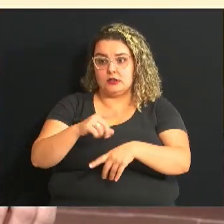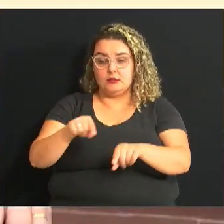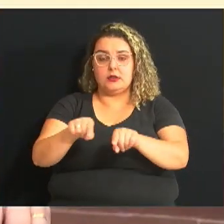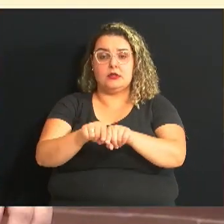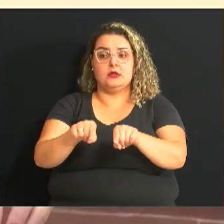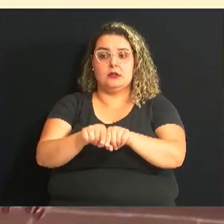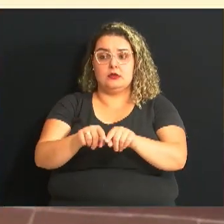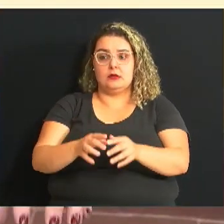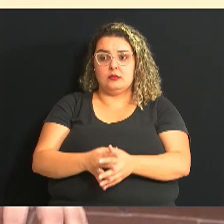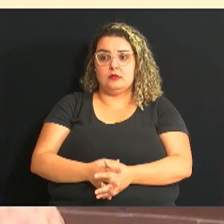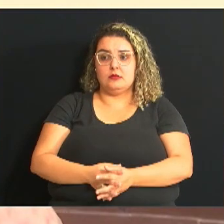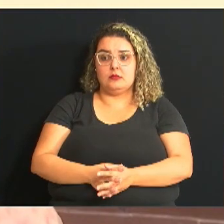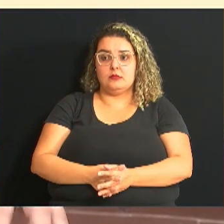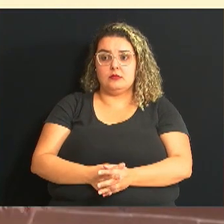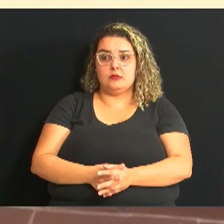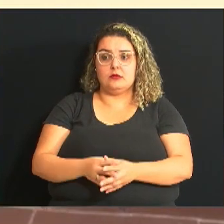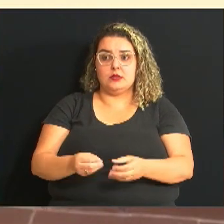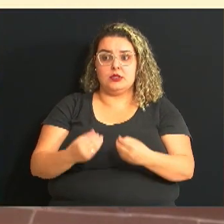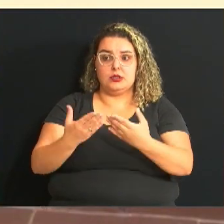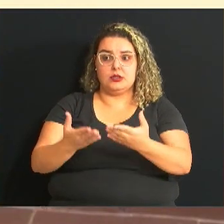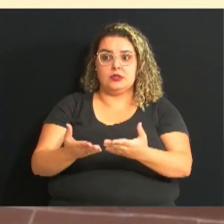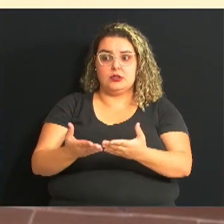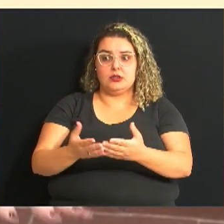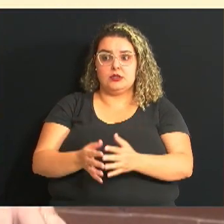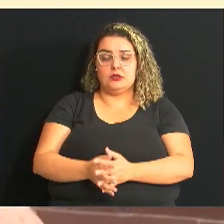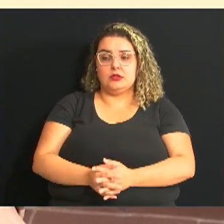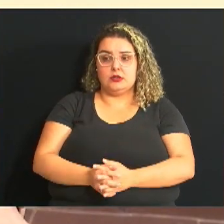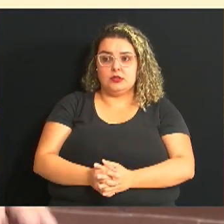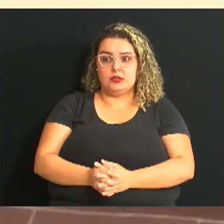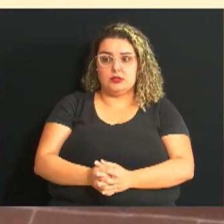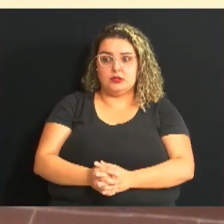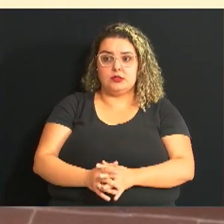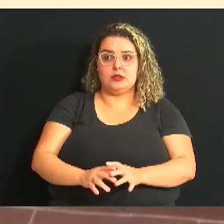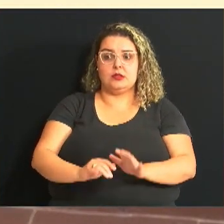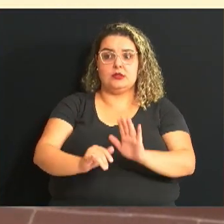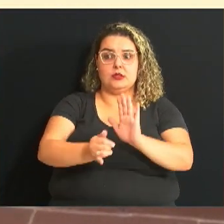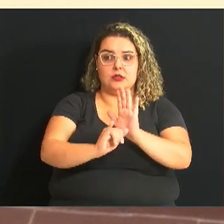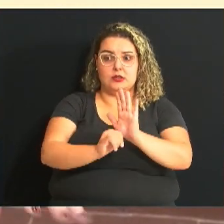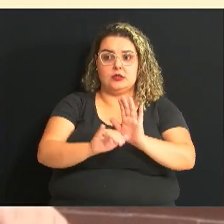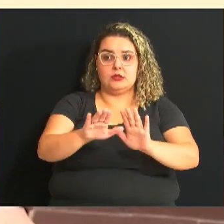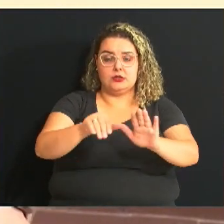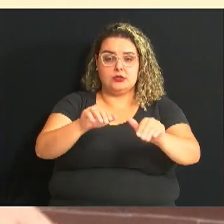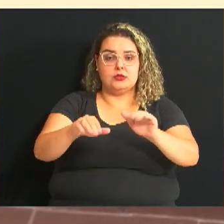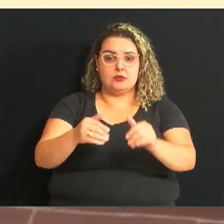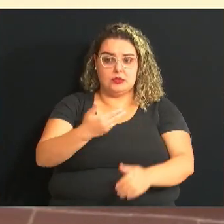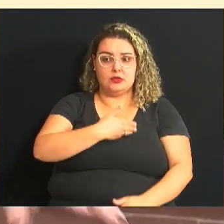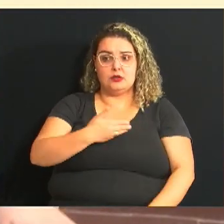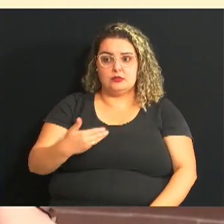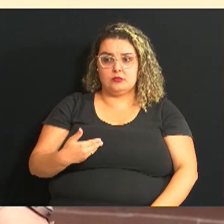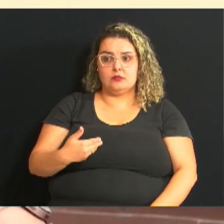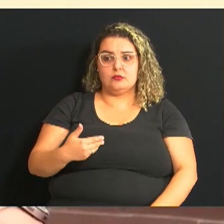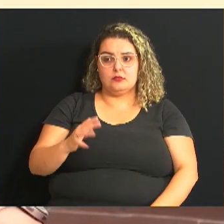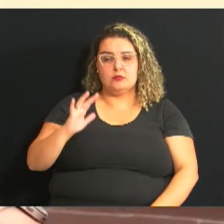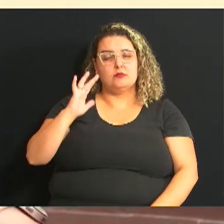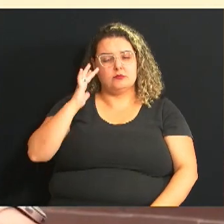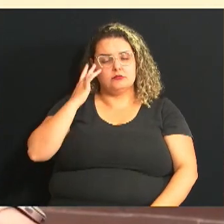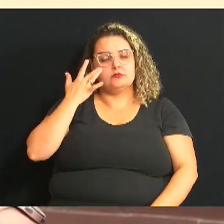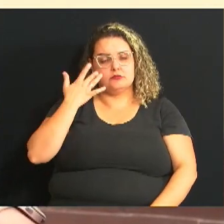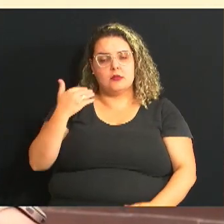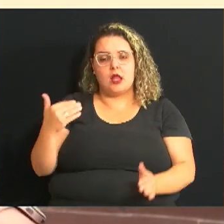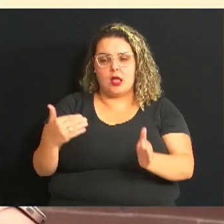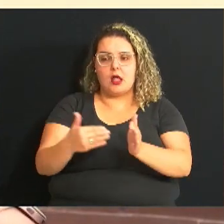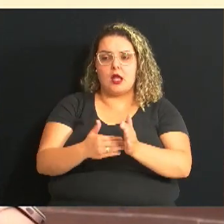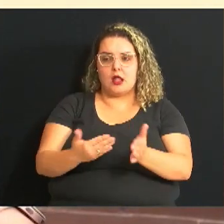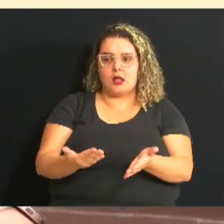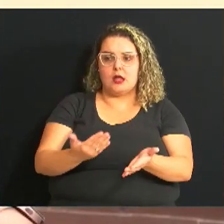a entrega já está em edital de chamamento público, então estamos prevendo a entrega já também para